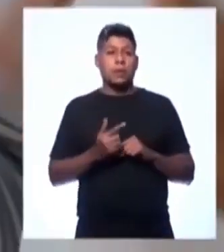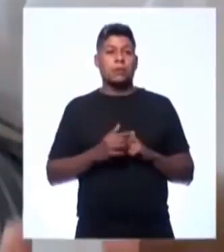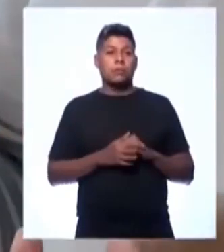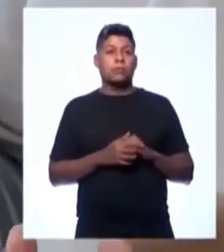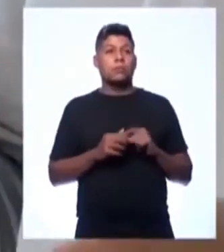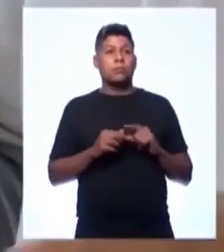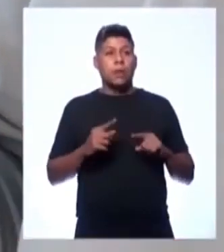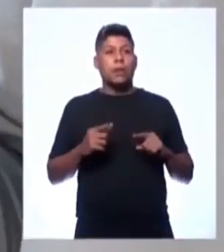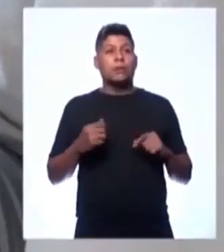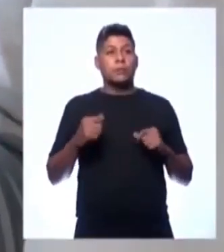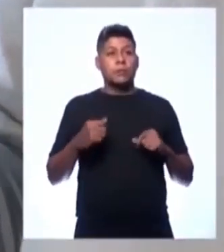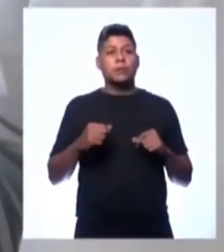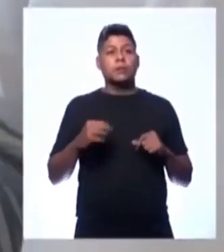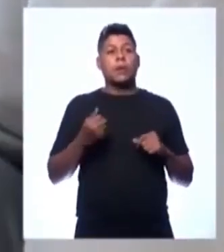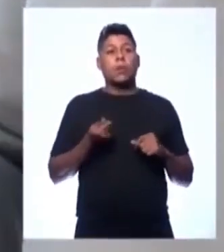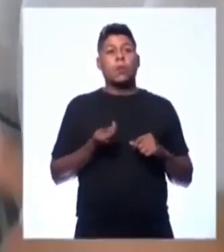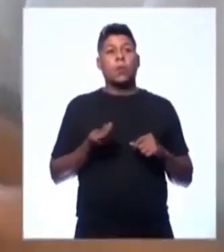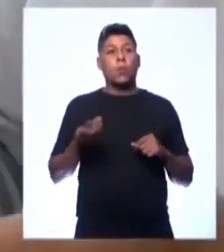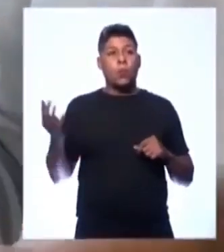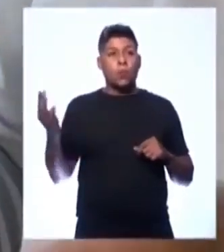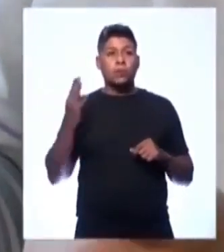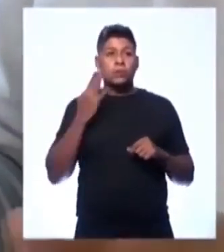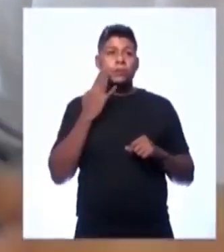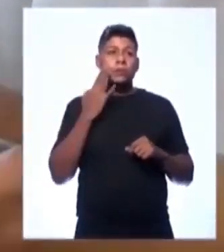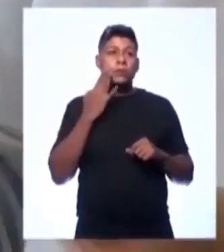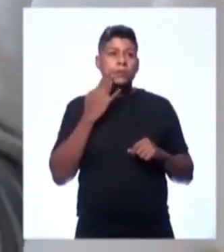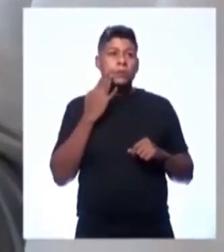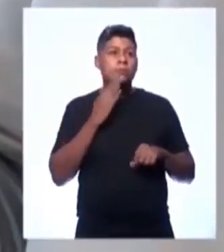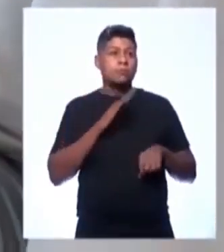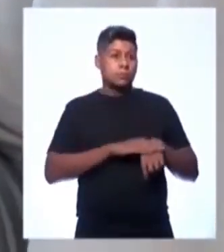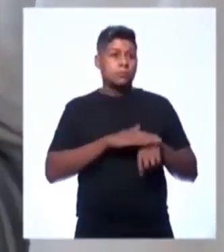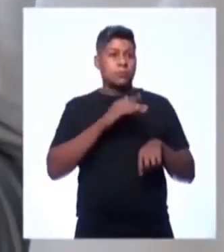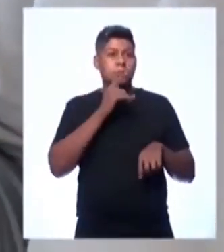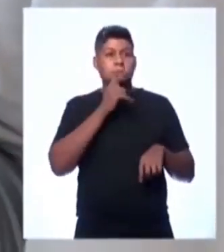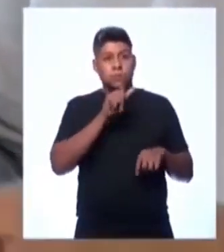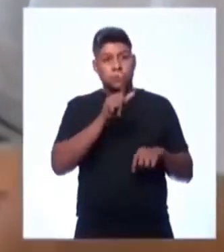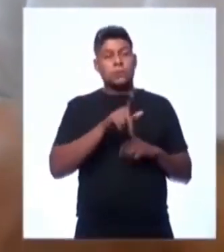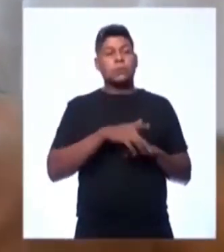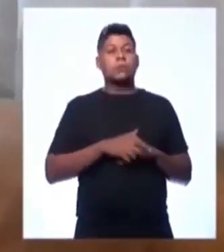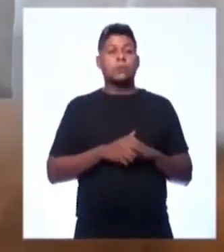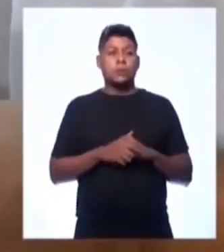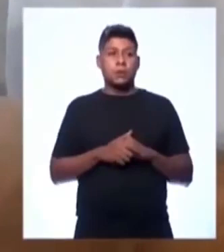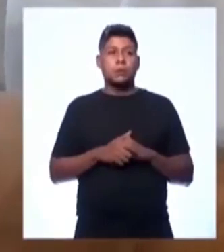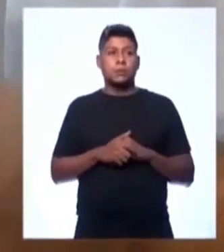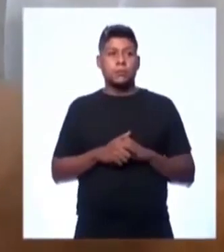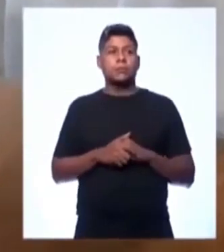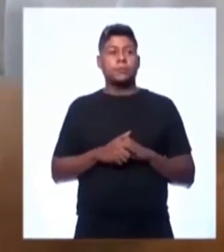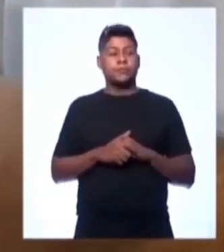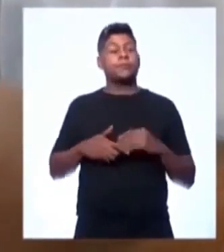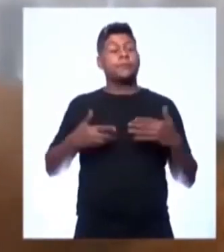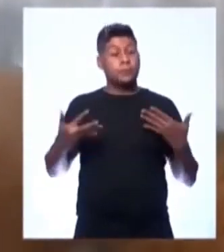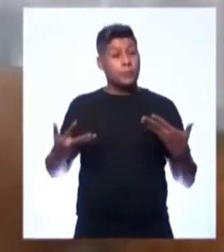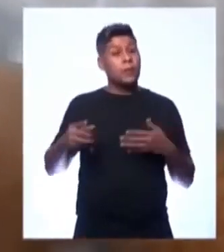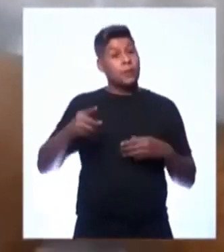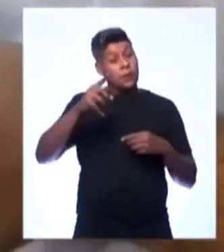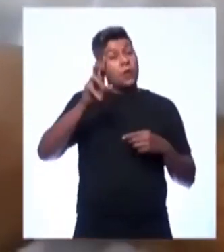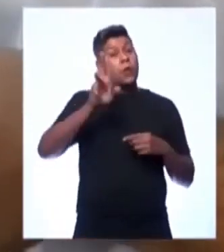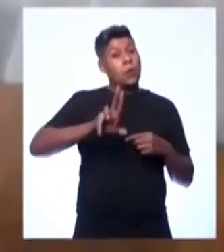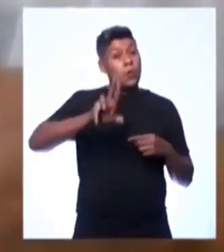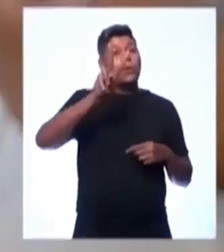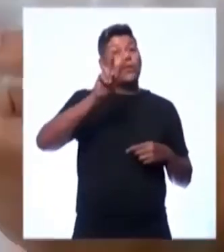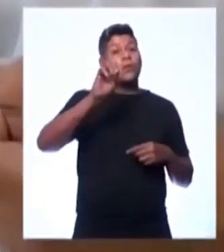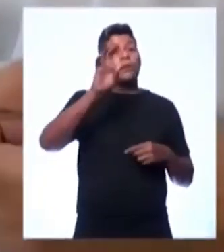você precisa de uma corrente bem alta, né? Que com pilhas aqui, uma corrente um pouco mais alta que as que eu consigo aqui com pilhas, né? Sim. E aí você vai usar o